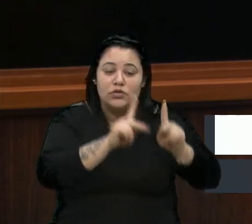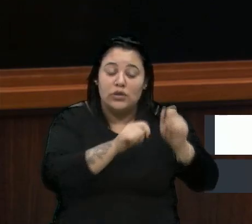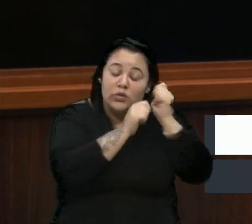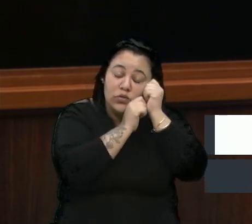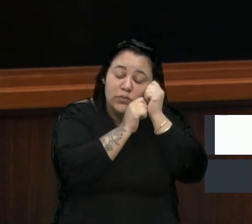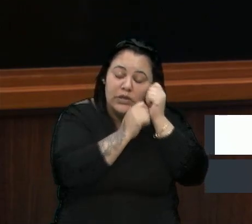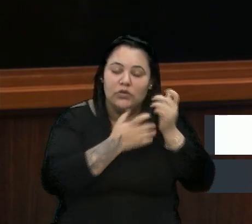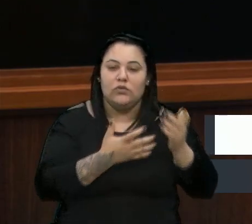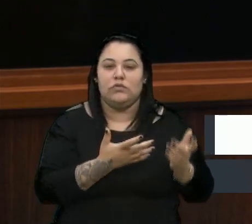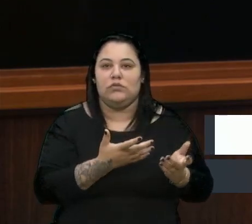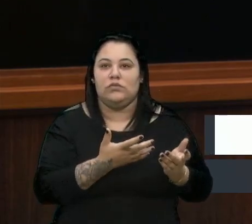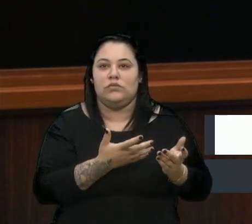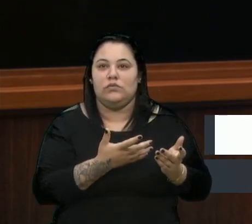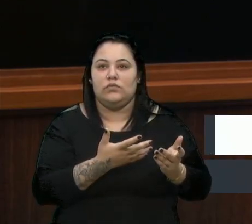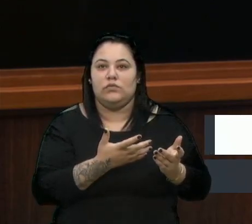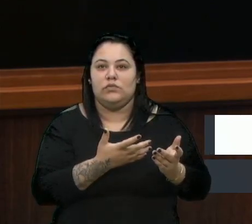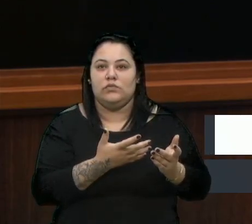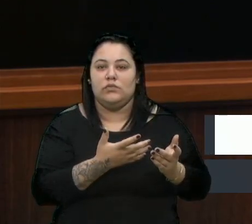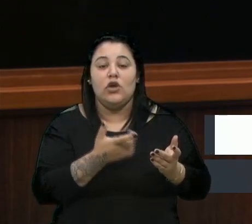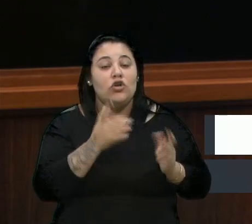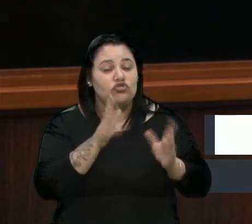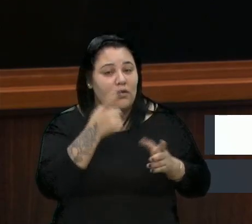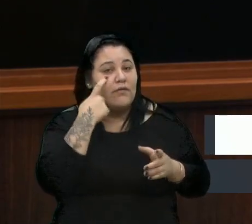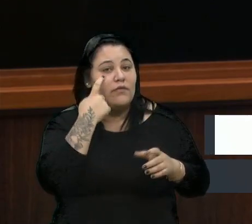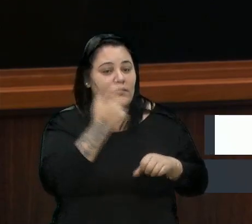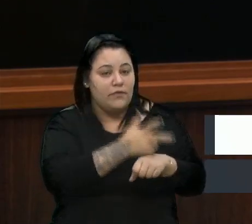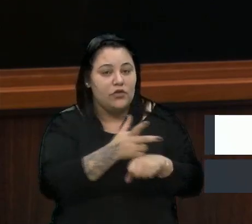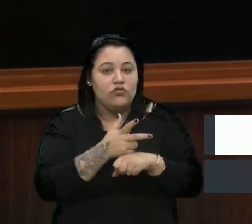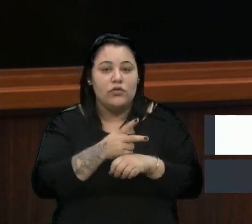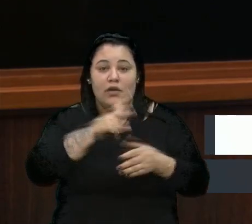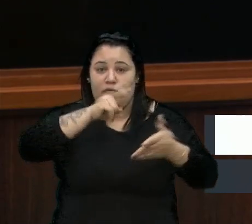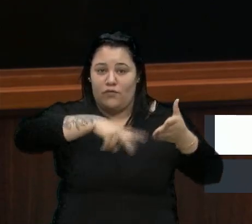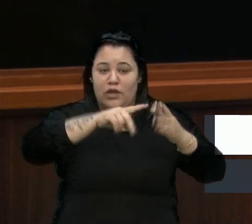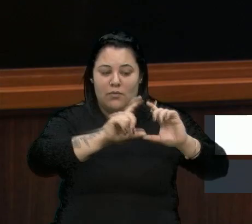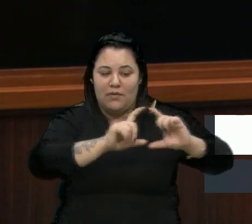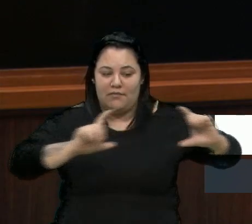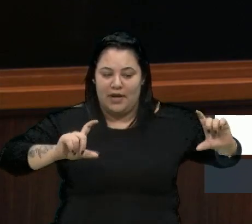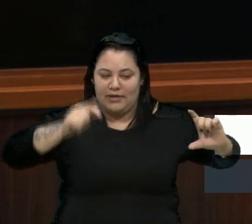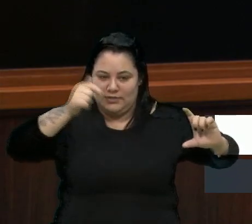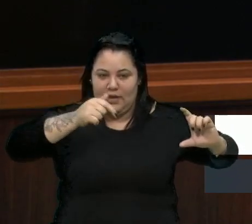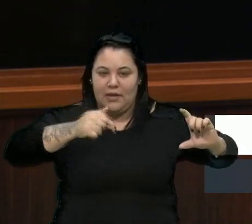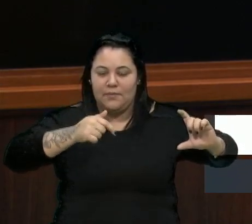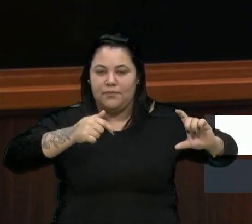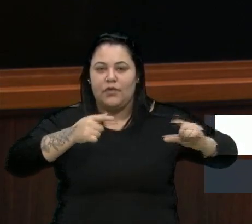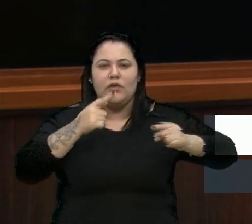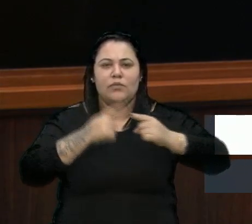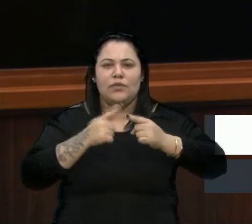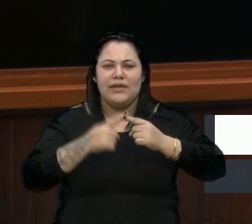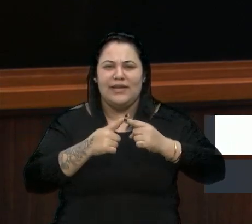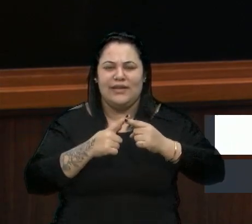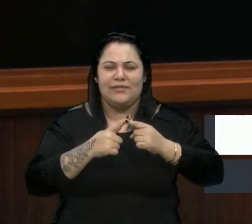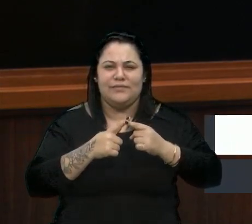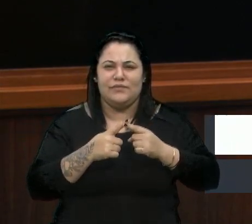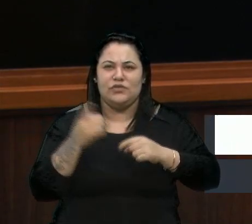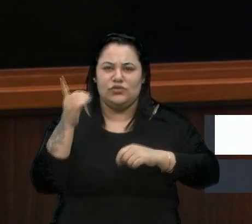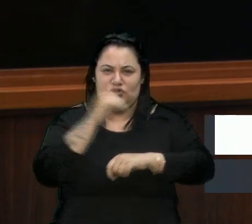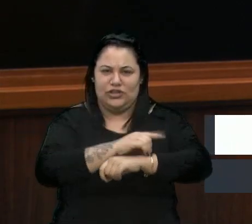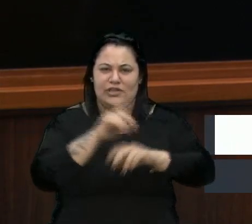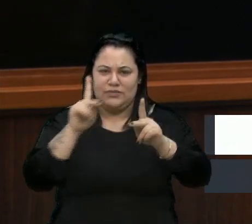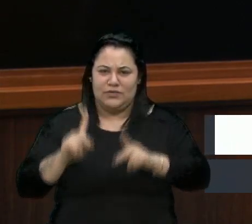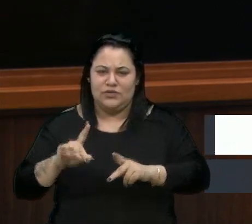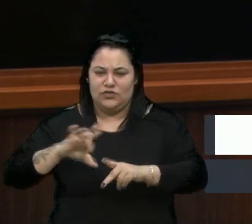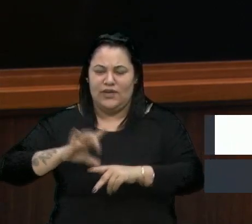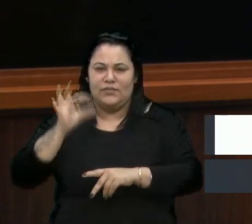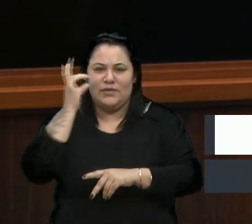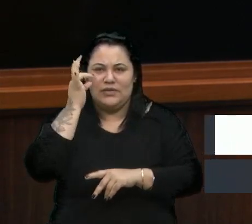dormindo. Tá? Vou ler uma frase aqui, porque naquele dia que as pessoas vieram aqui,